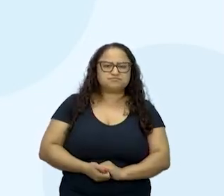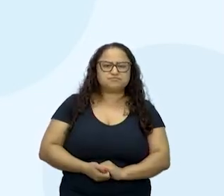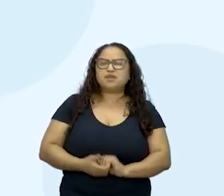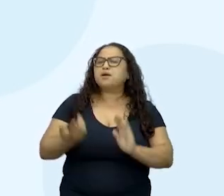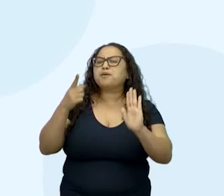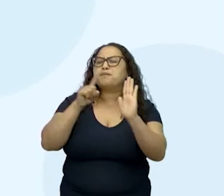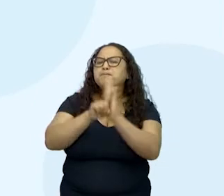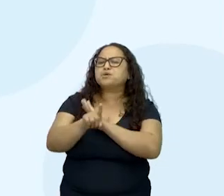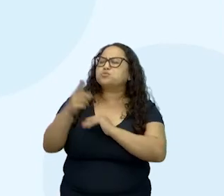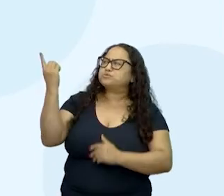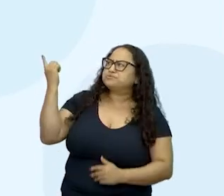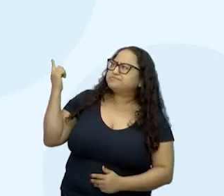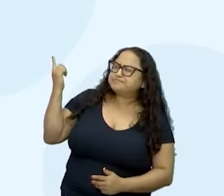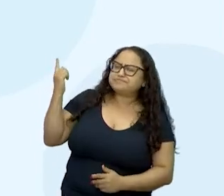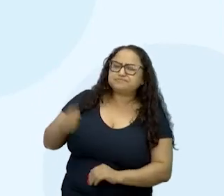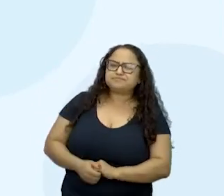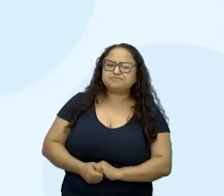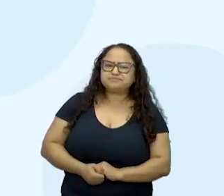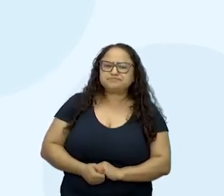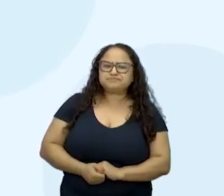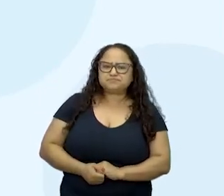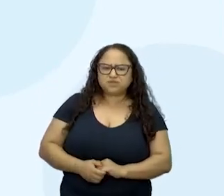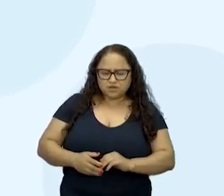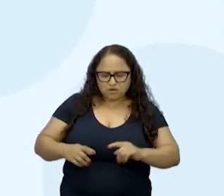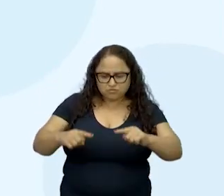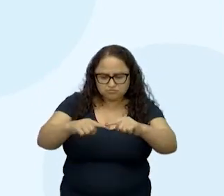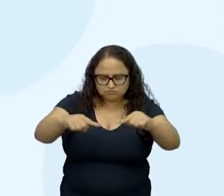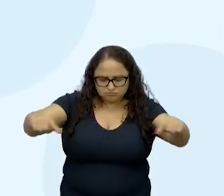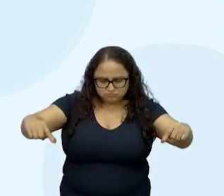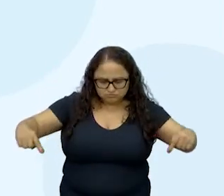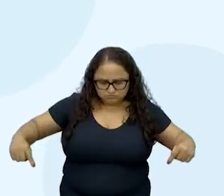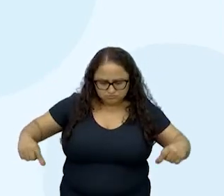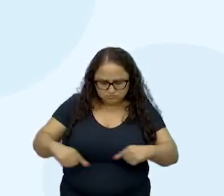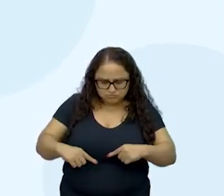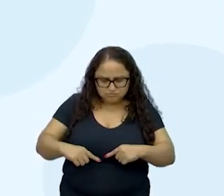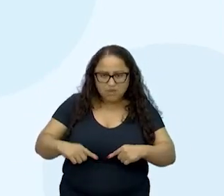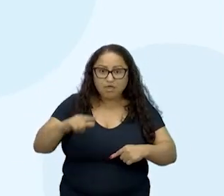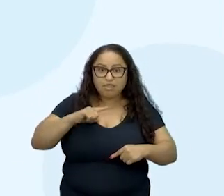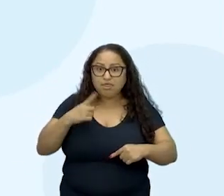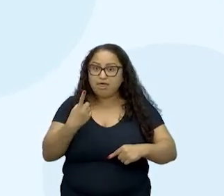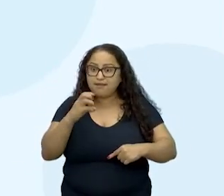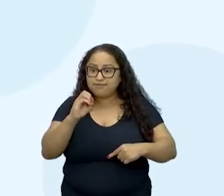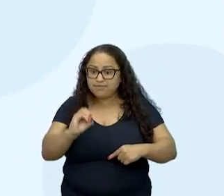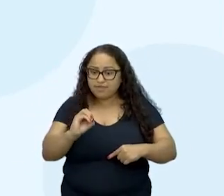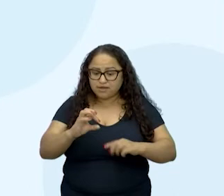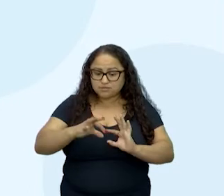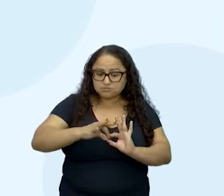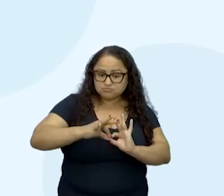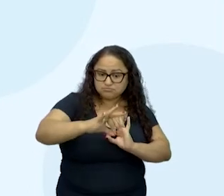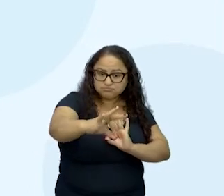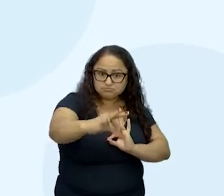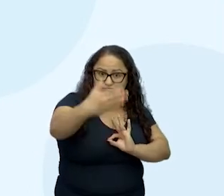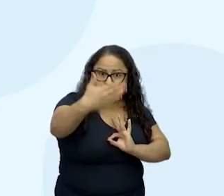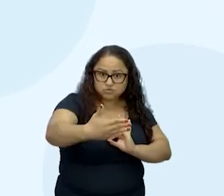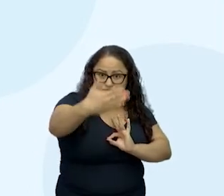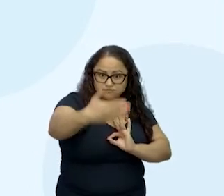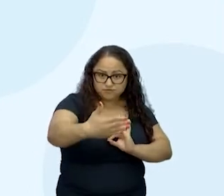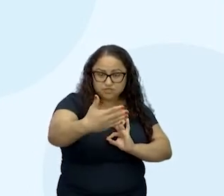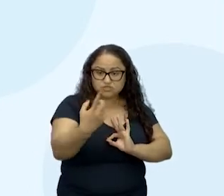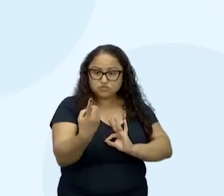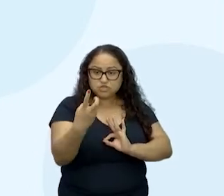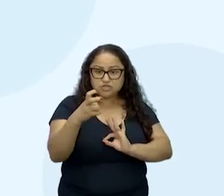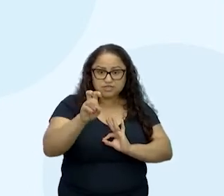questão que eu deixei para vocês. Suponha que um terreno retangular tenha 10 metros de frente por 15 metros